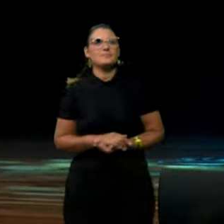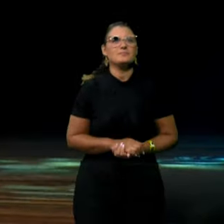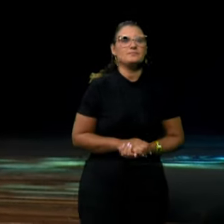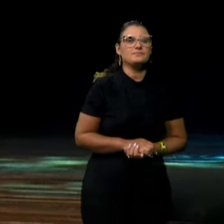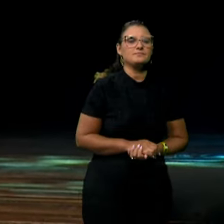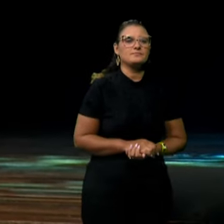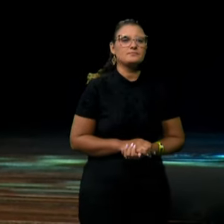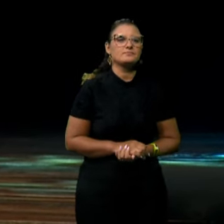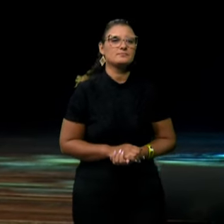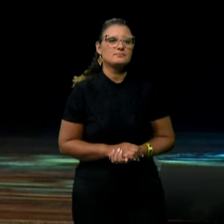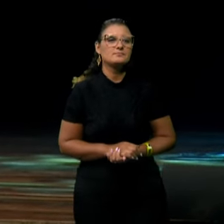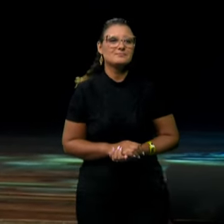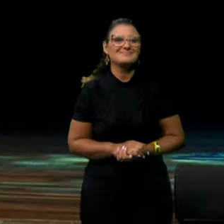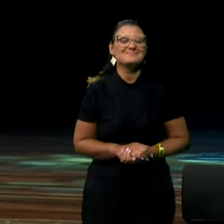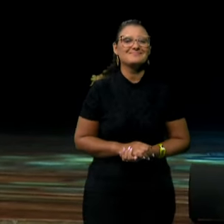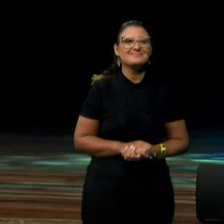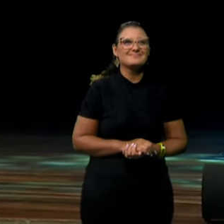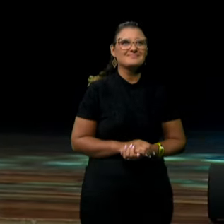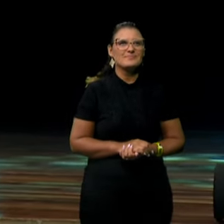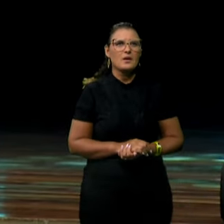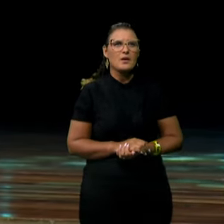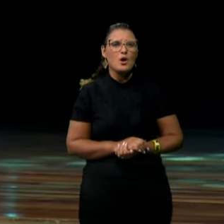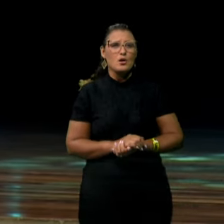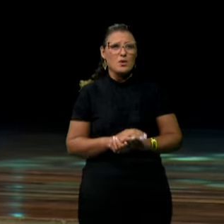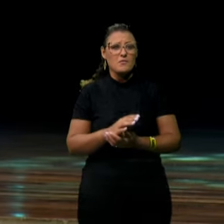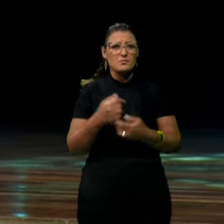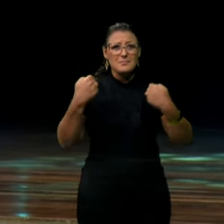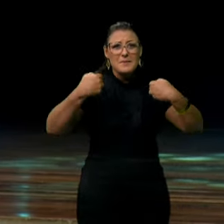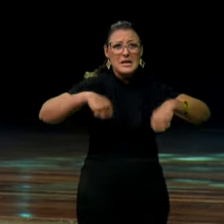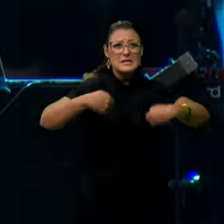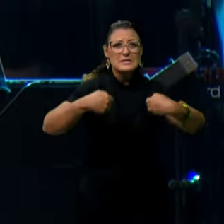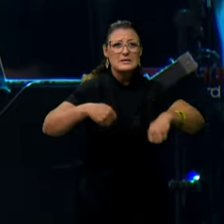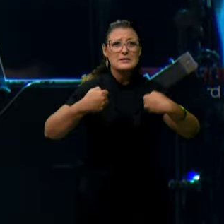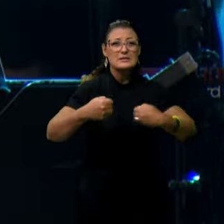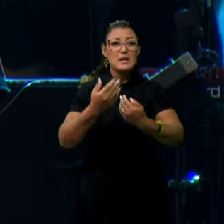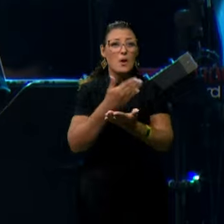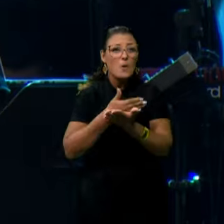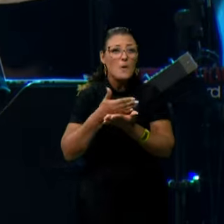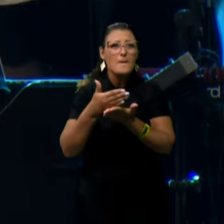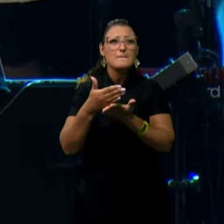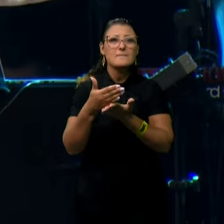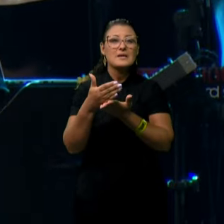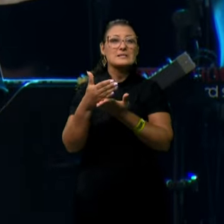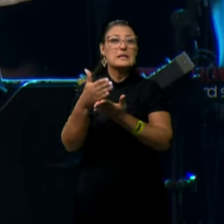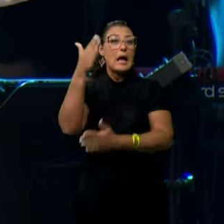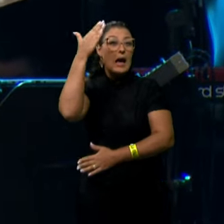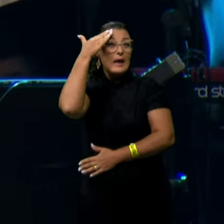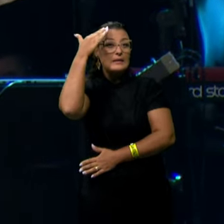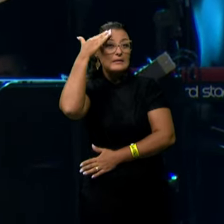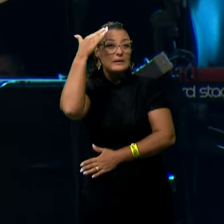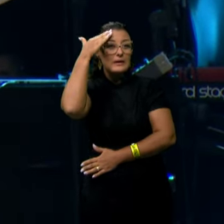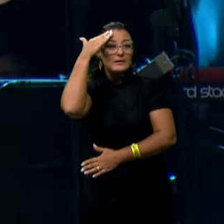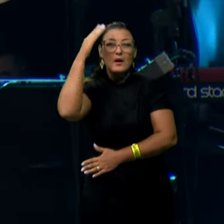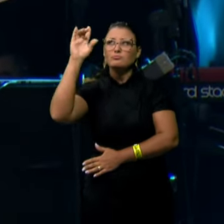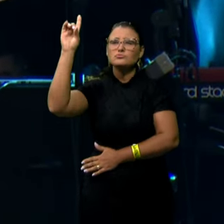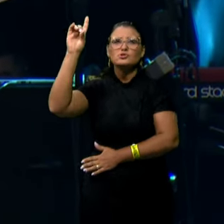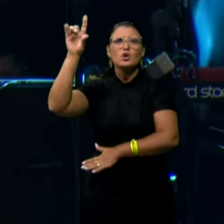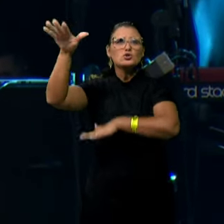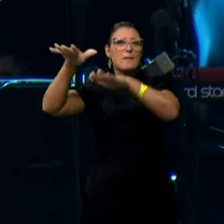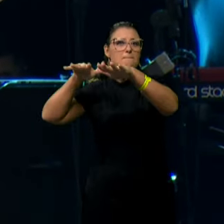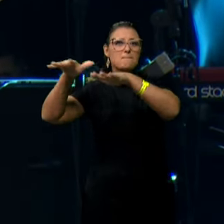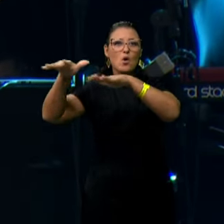você tem que começar a cheirar os bombeiros de Deus na fazenda dela me perdoa errado está sendo está